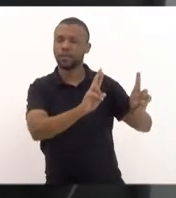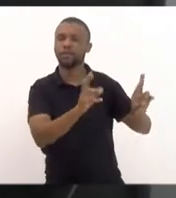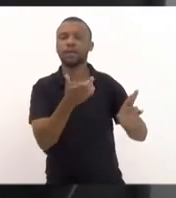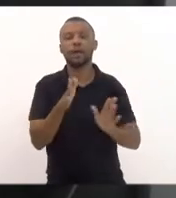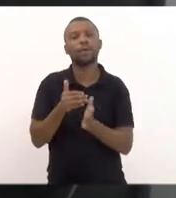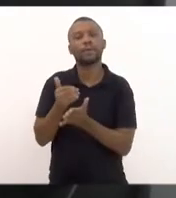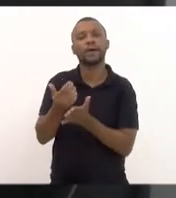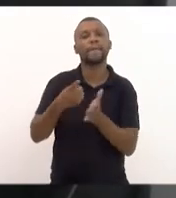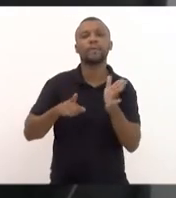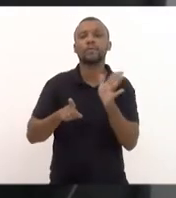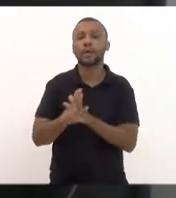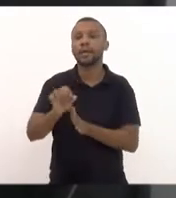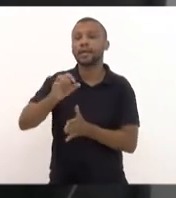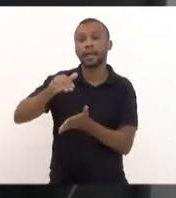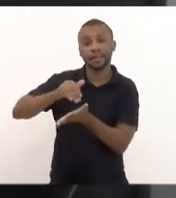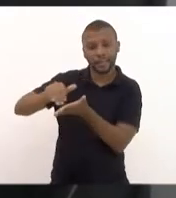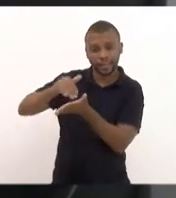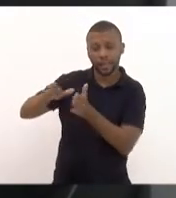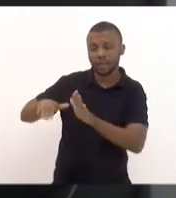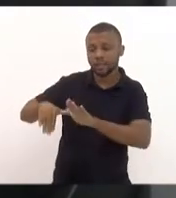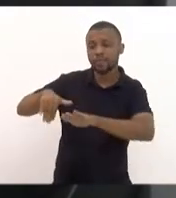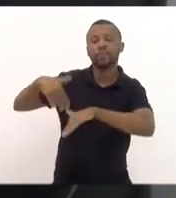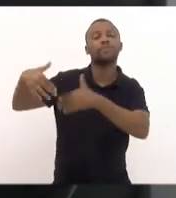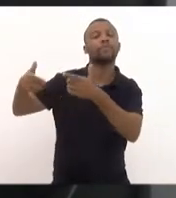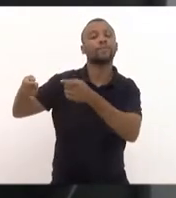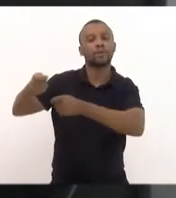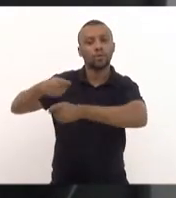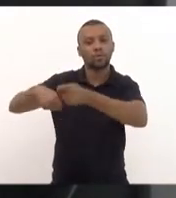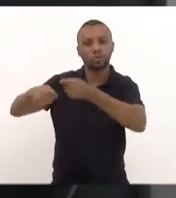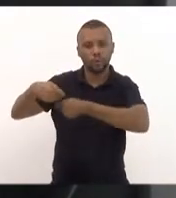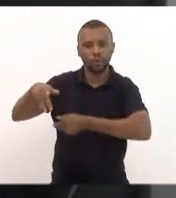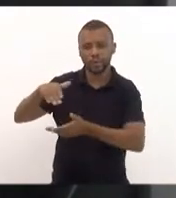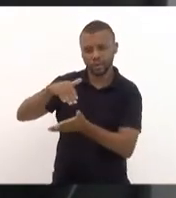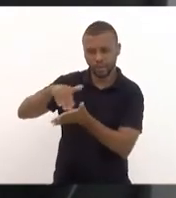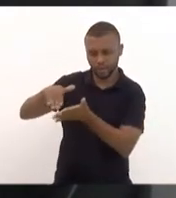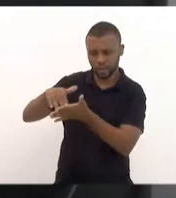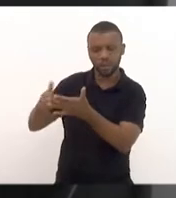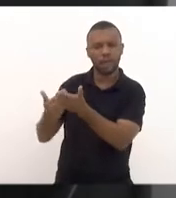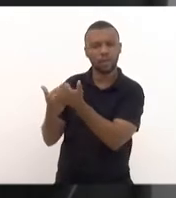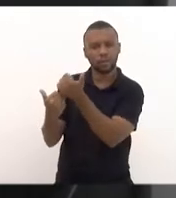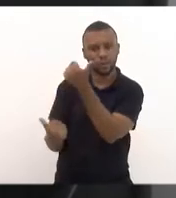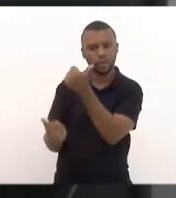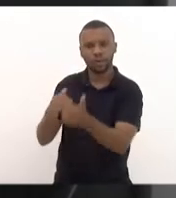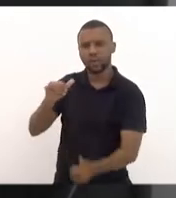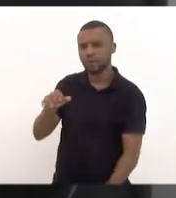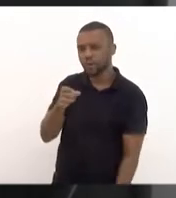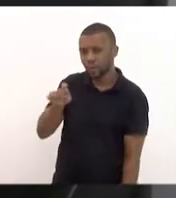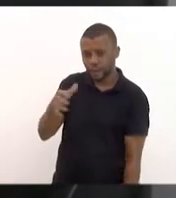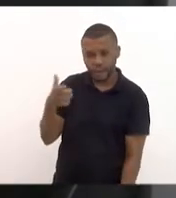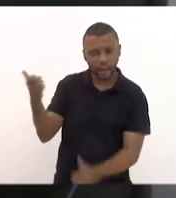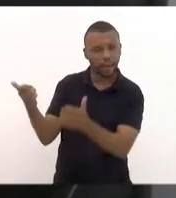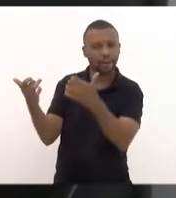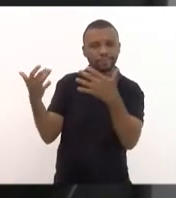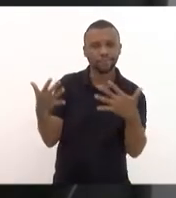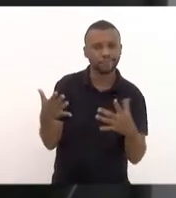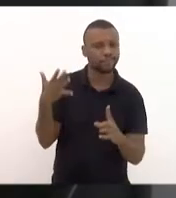de Desenvolvimento Econômico, que eu citei na figura do subsecretário Joanes Bosco, quer fazer uma manifestação nesse momento.